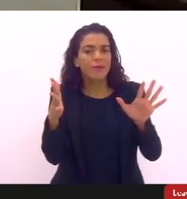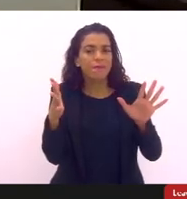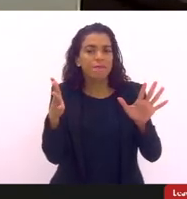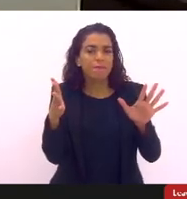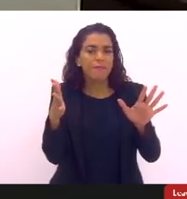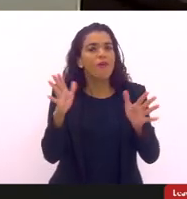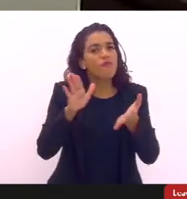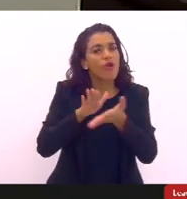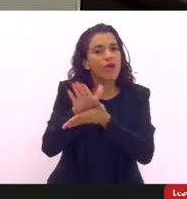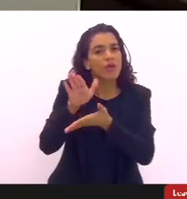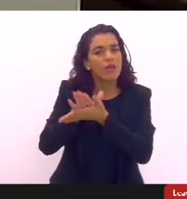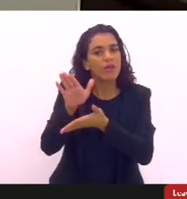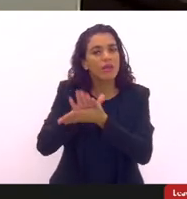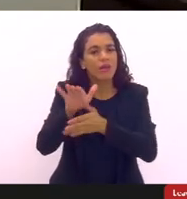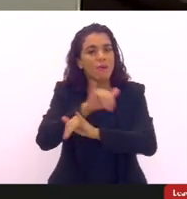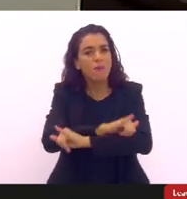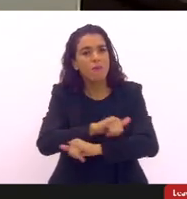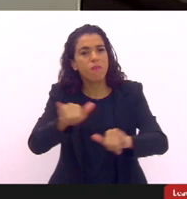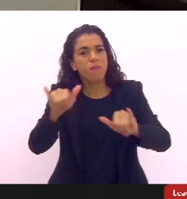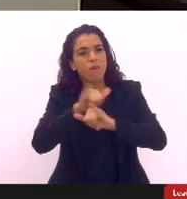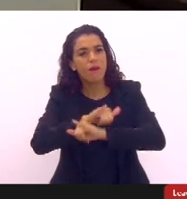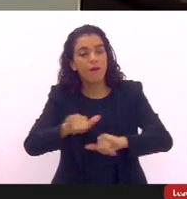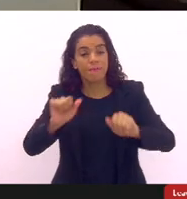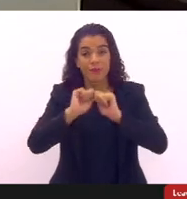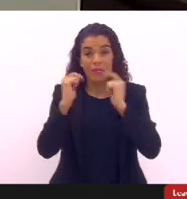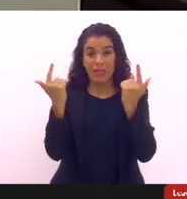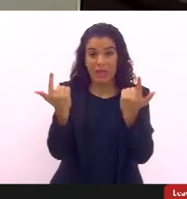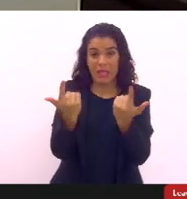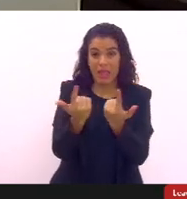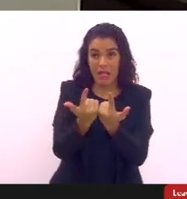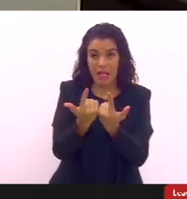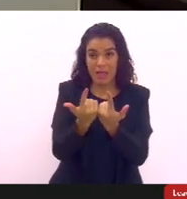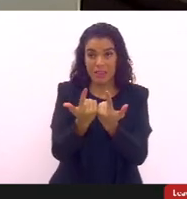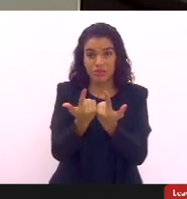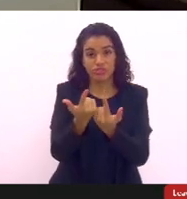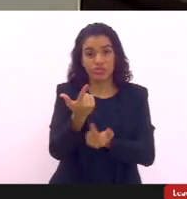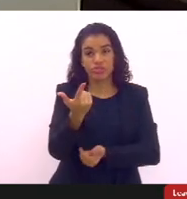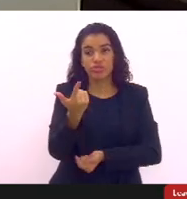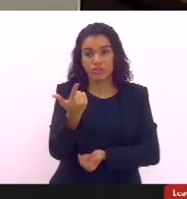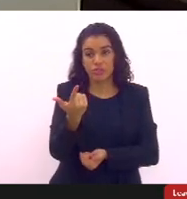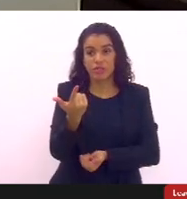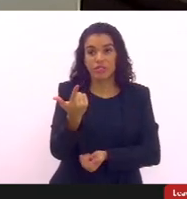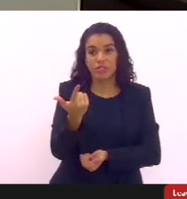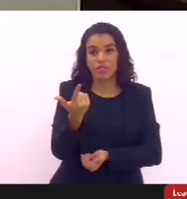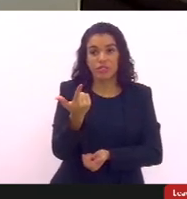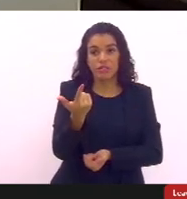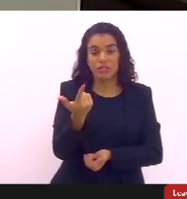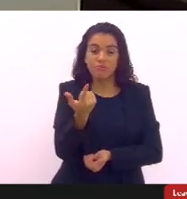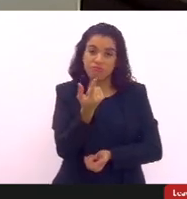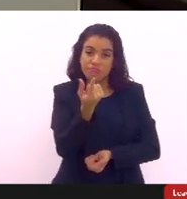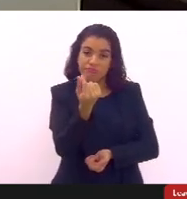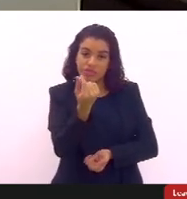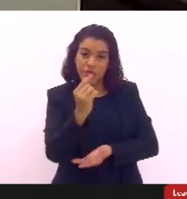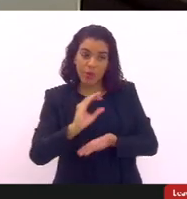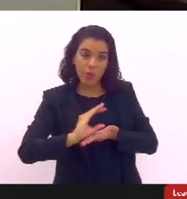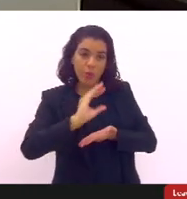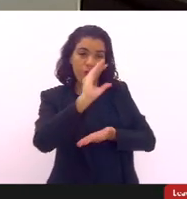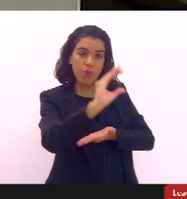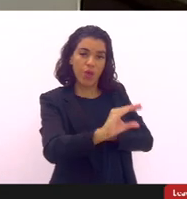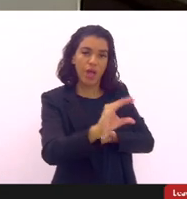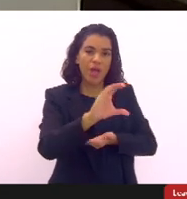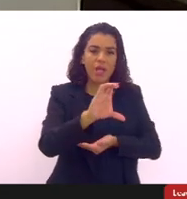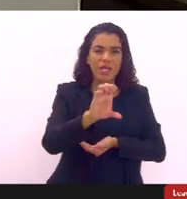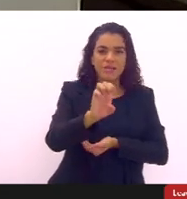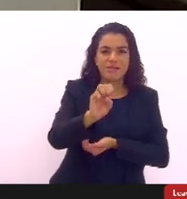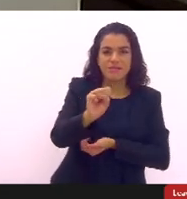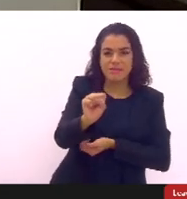foi publicado, foi divulgado que a Lerge direcionou essa verba para a SES, mas